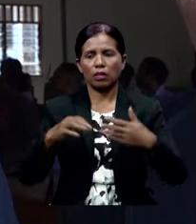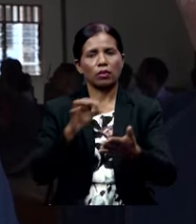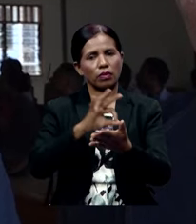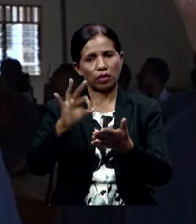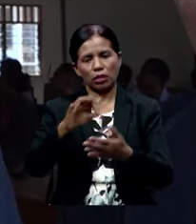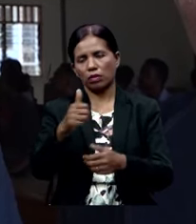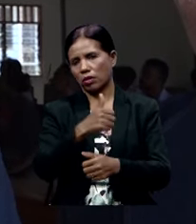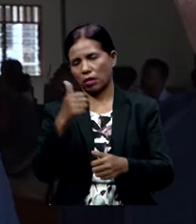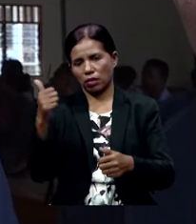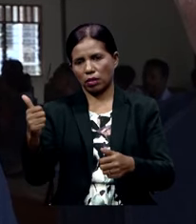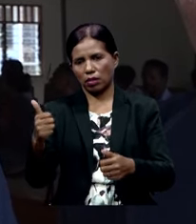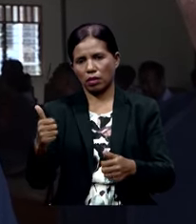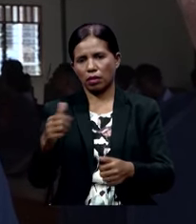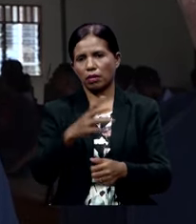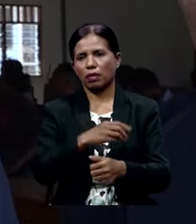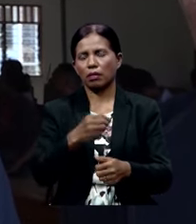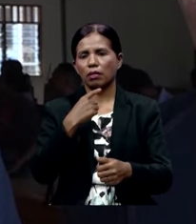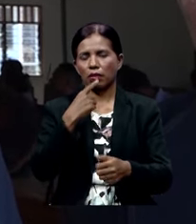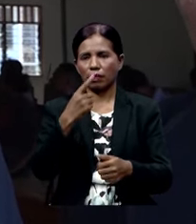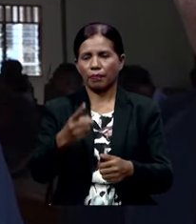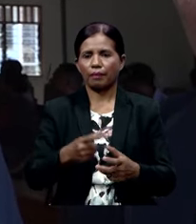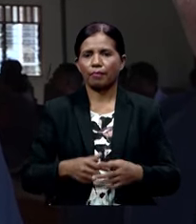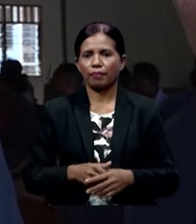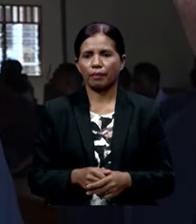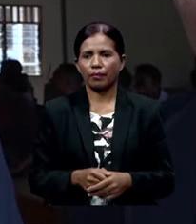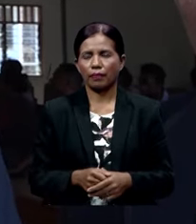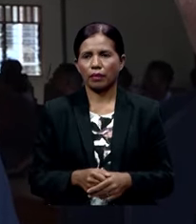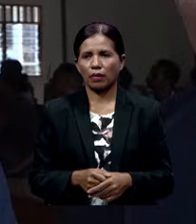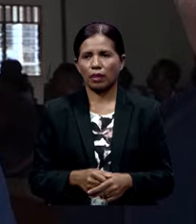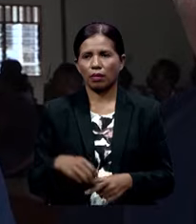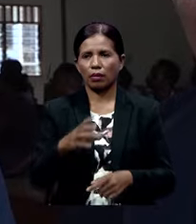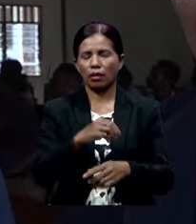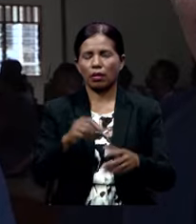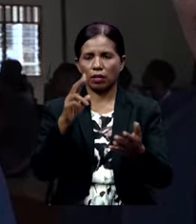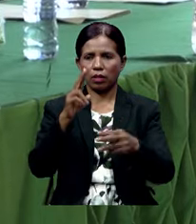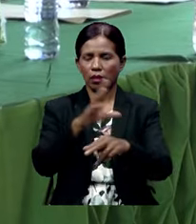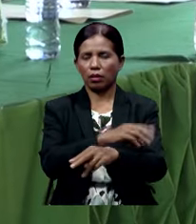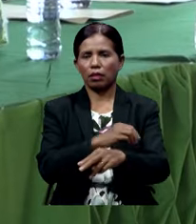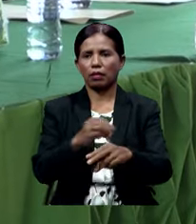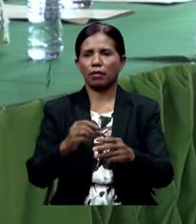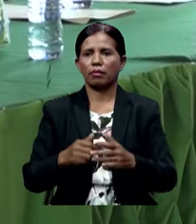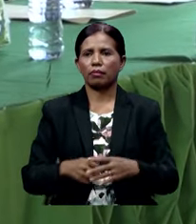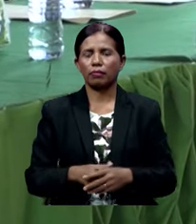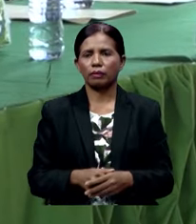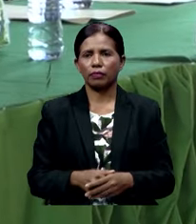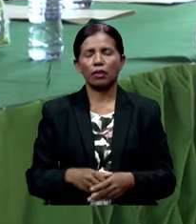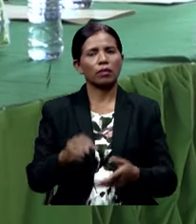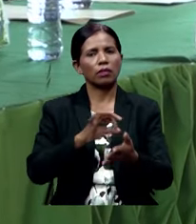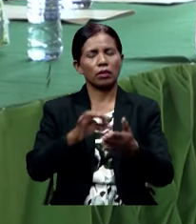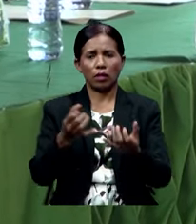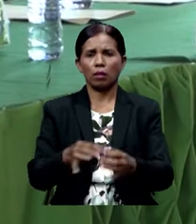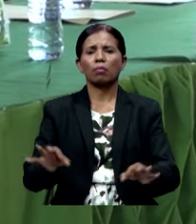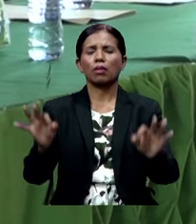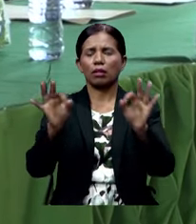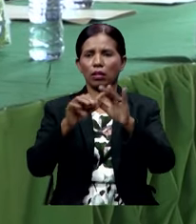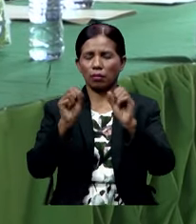ba nível ensino básico ba ba professor nebe hanorin e nunu ano. Formação não é importante, também